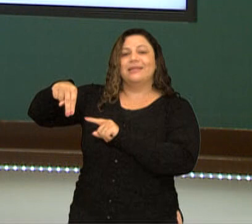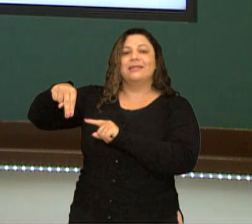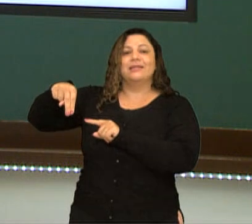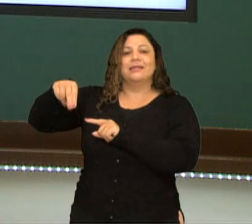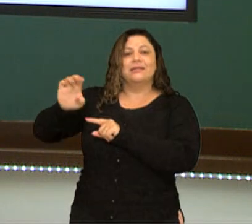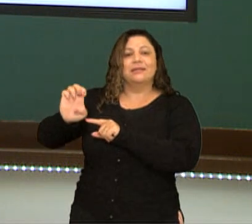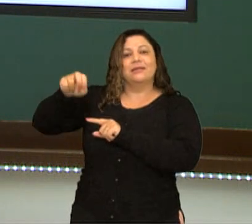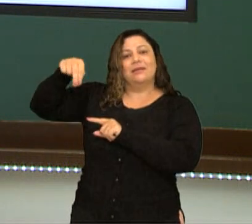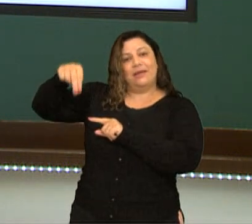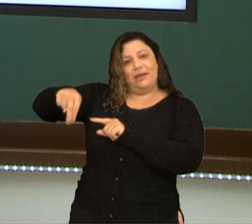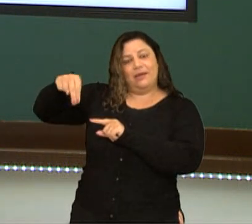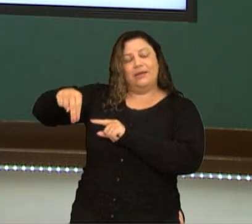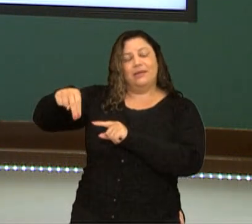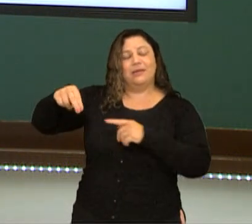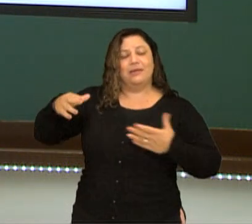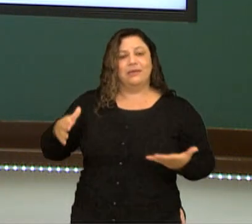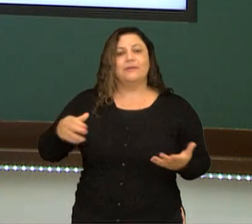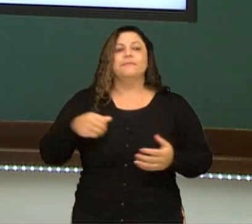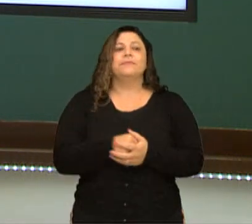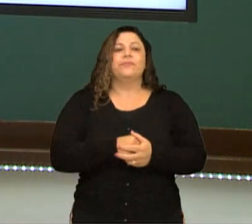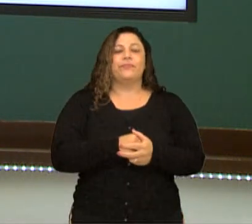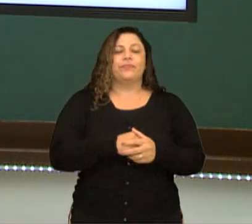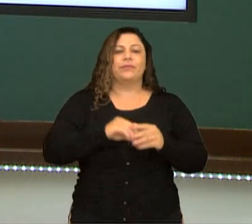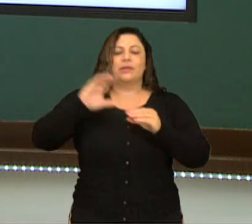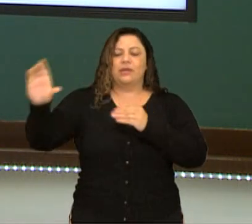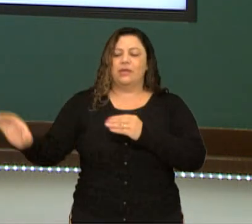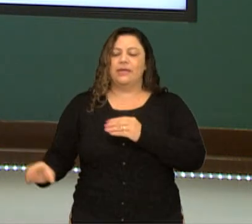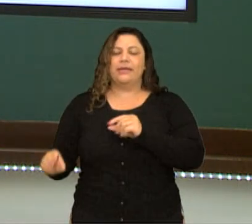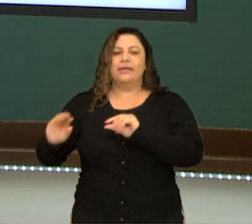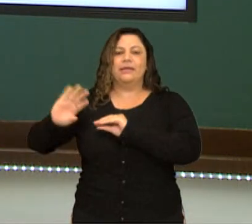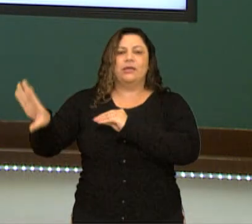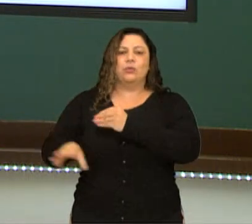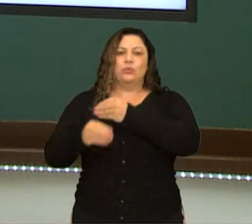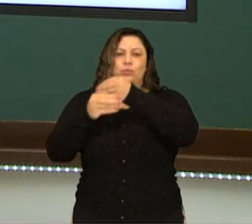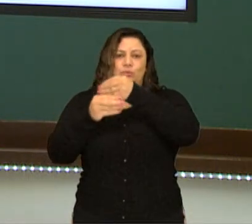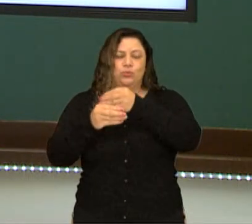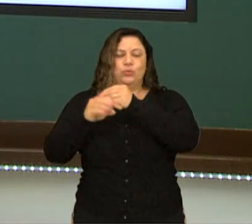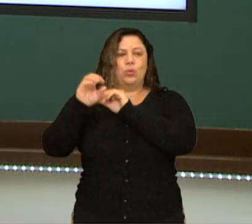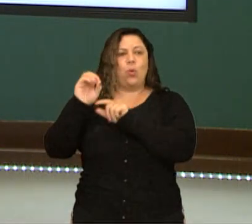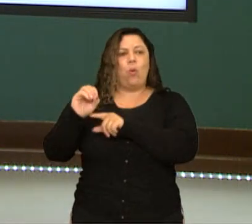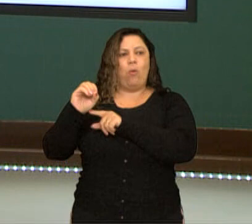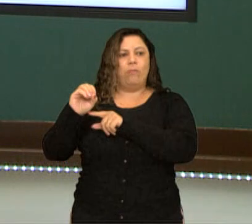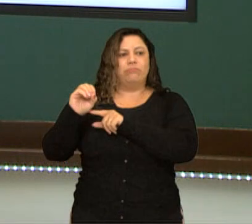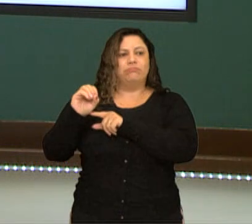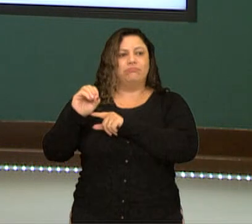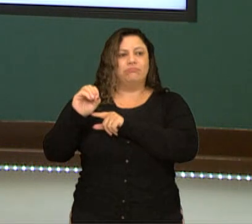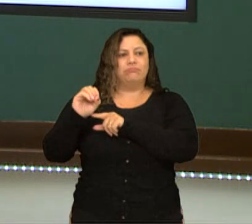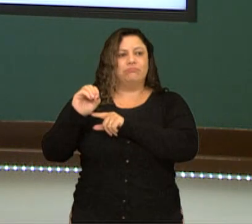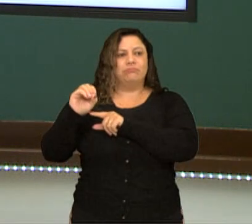O intermediário em e o sufixo ol, claro, né? Em virtude do